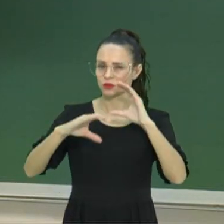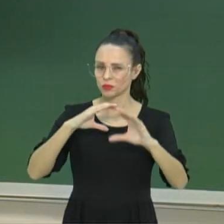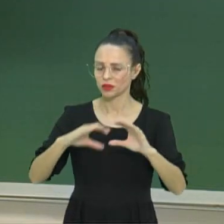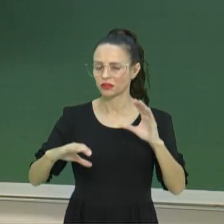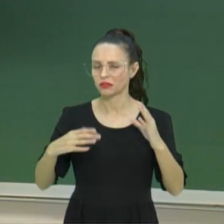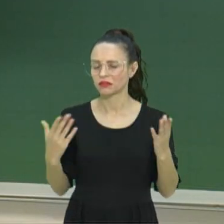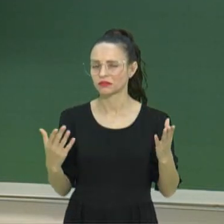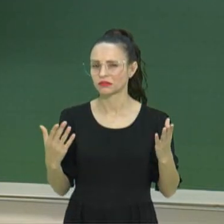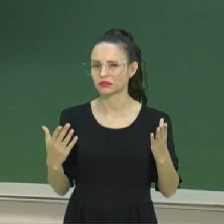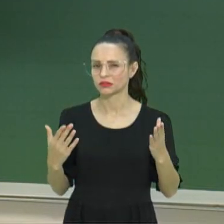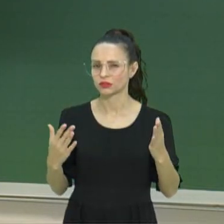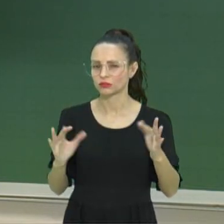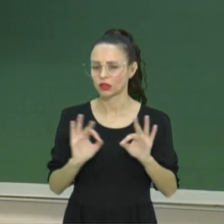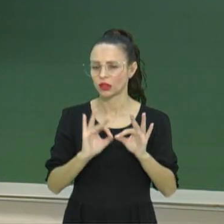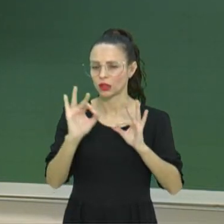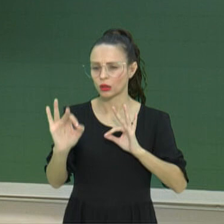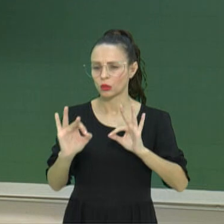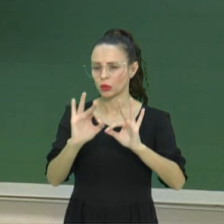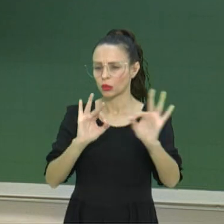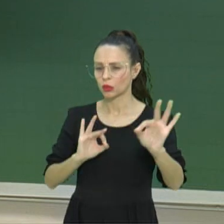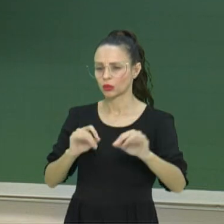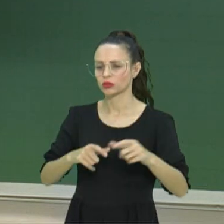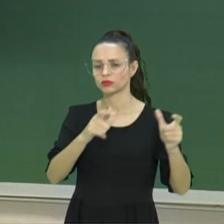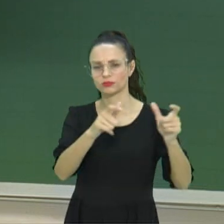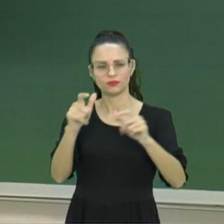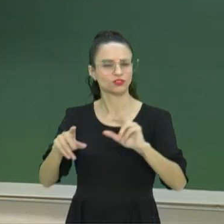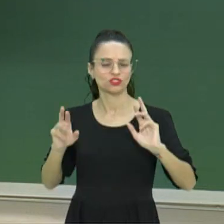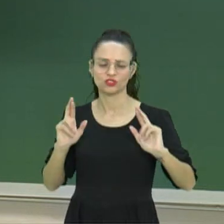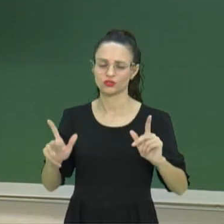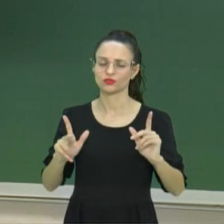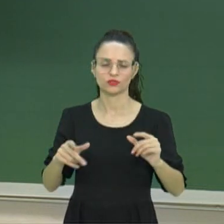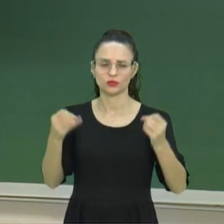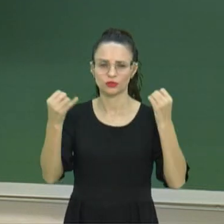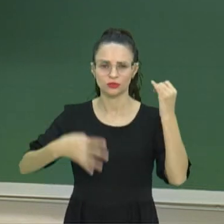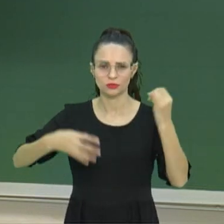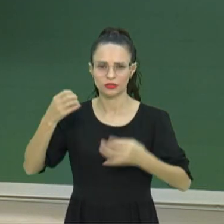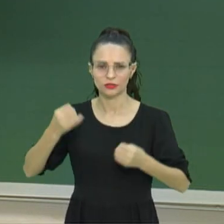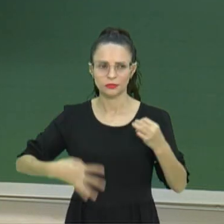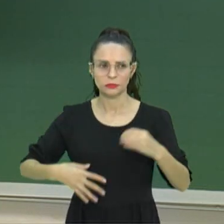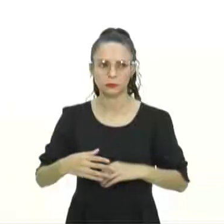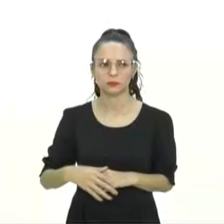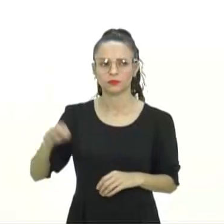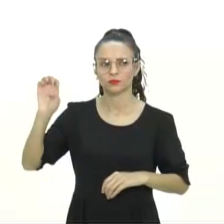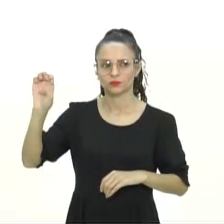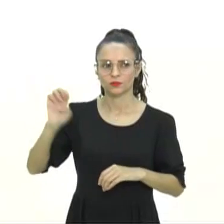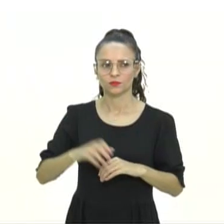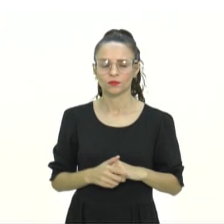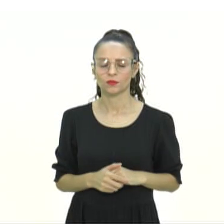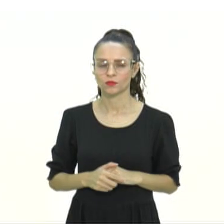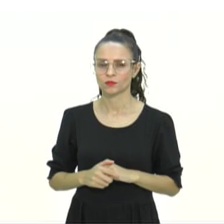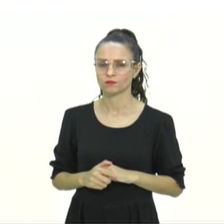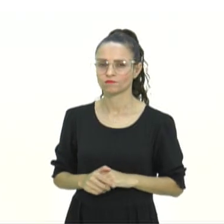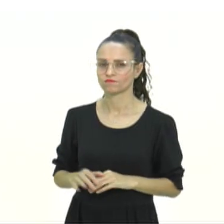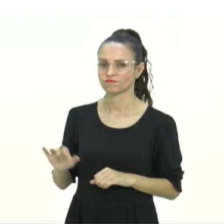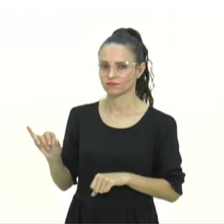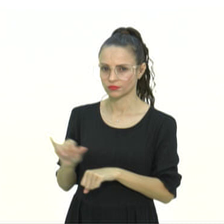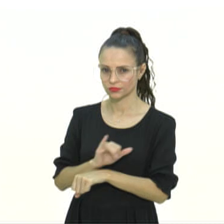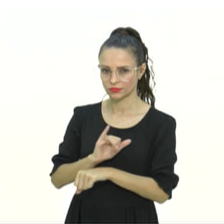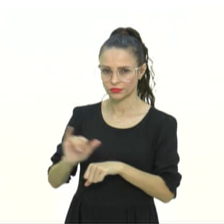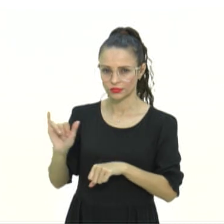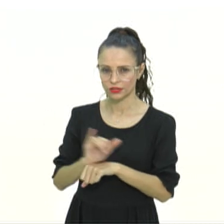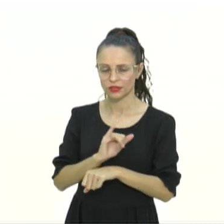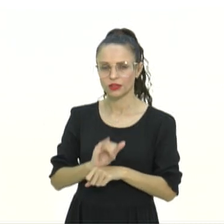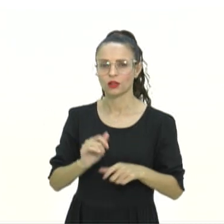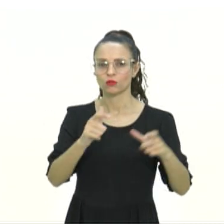isolamento entre os lugares, é bem diferente do que a gente já tem tratado aqui. E a letra E, uma estreita articulação entre